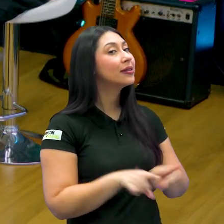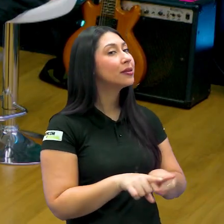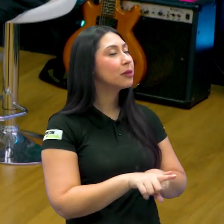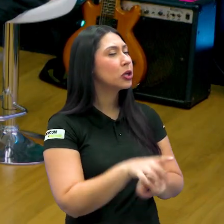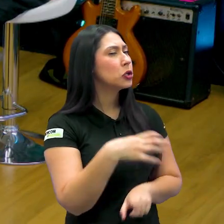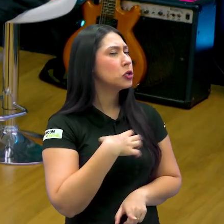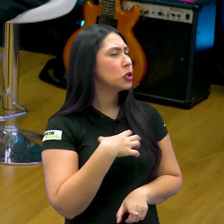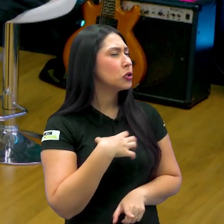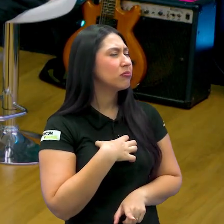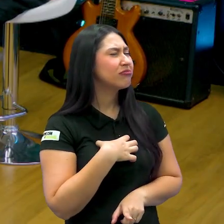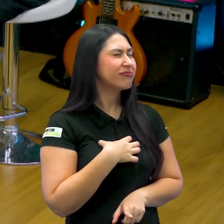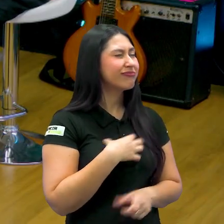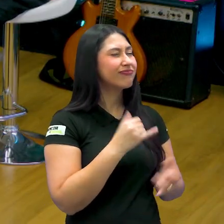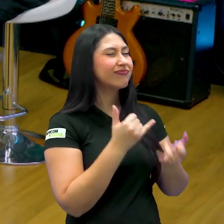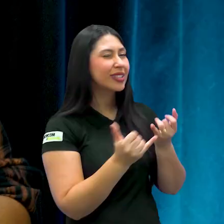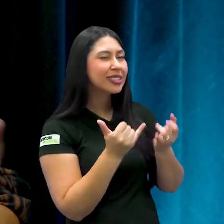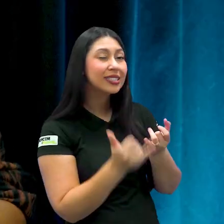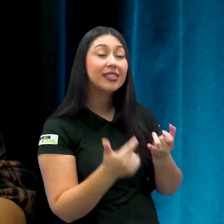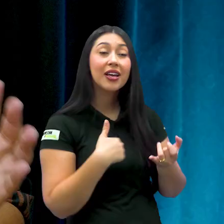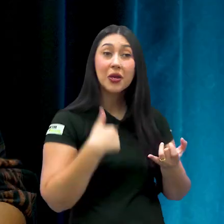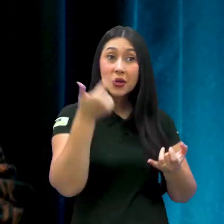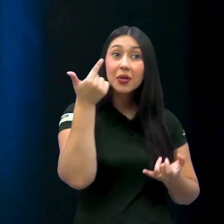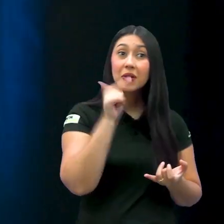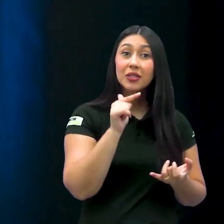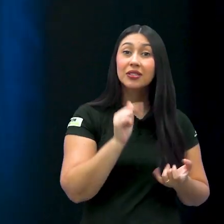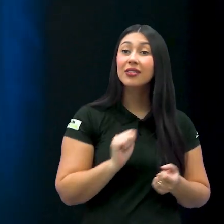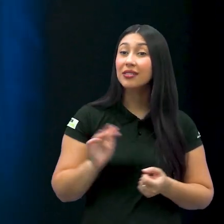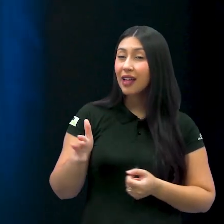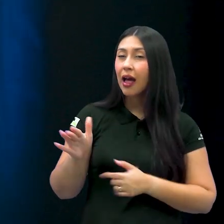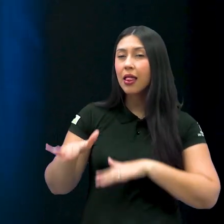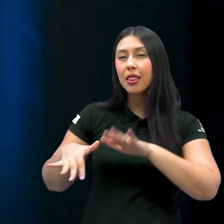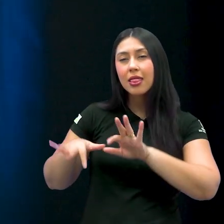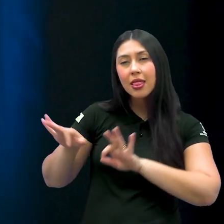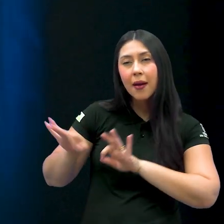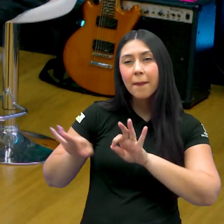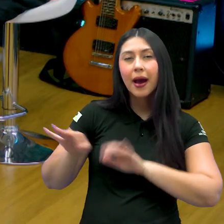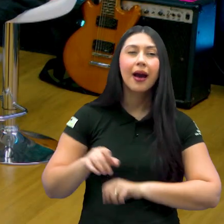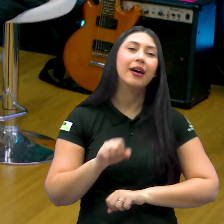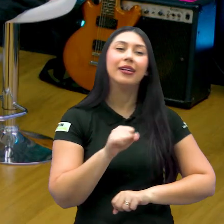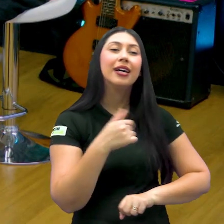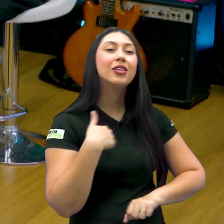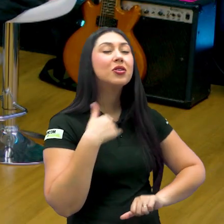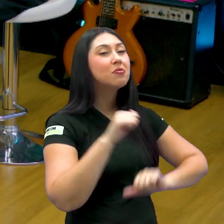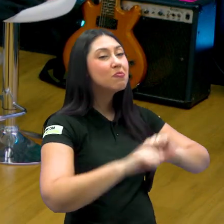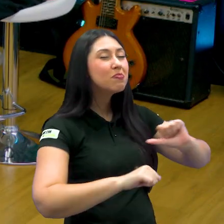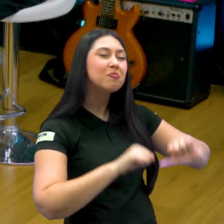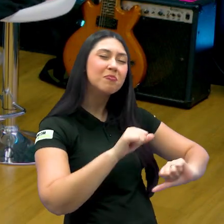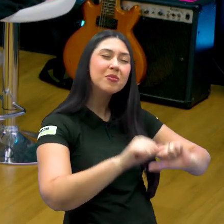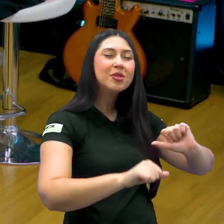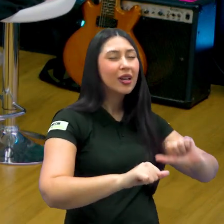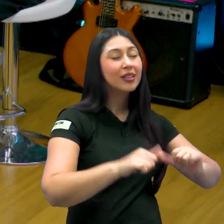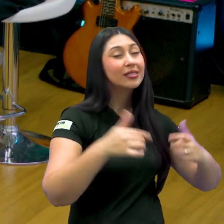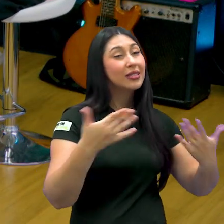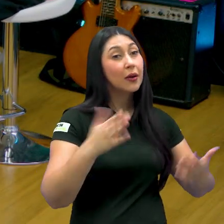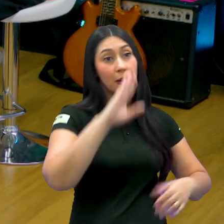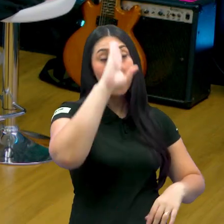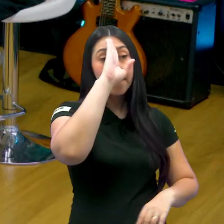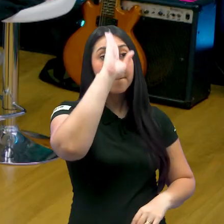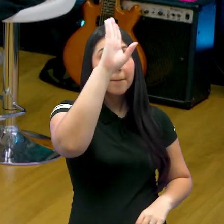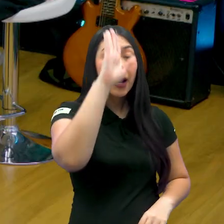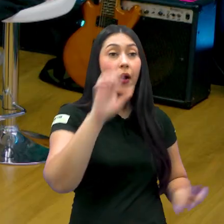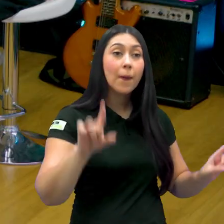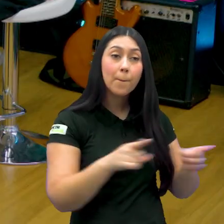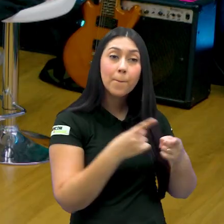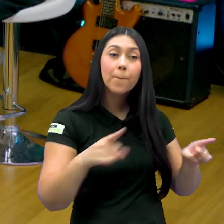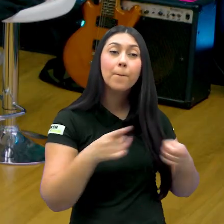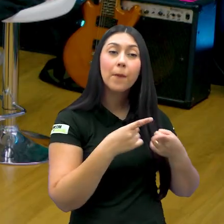estilo. Então, eu consigo fazer essa alteração. Tá tateando tudo. Aí estou mudando. Que sim, eu acho que o principal é você fazer a música